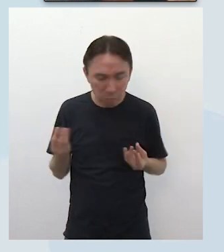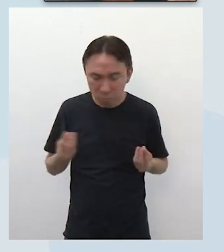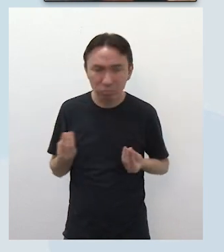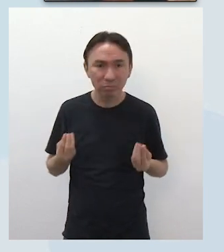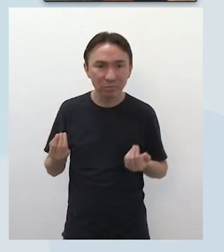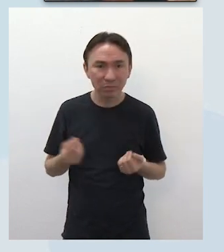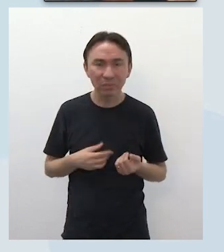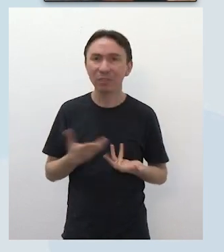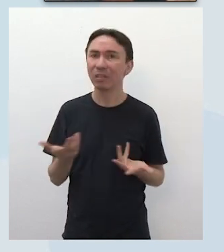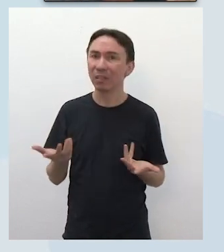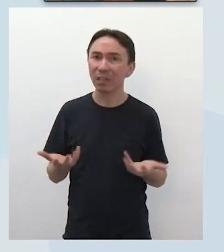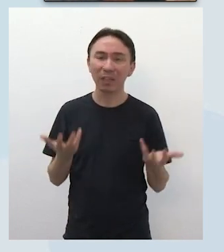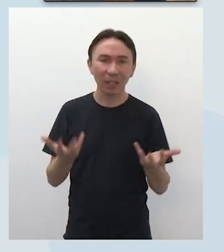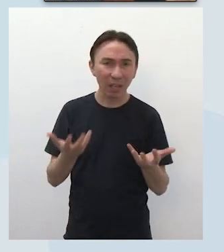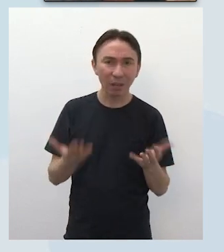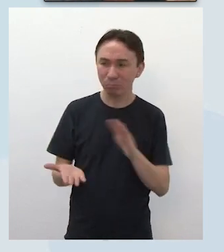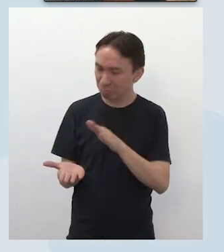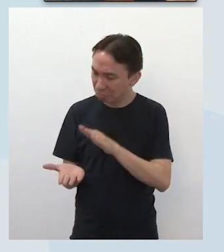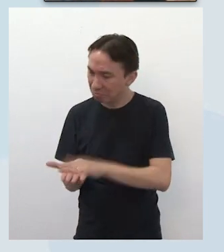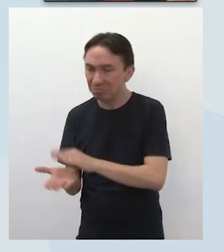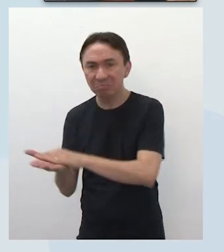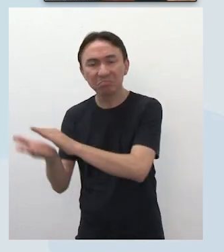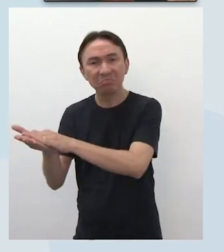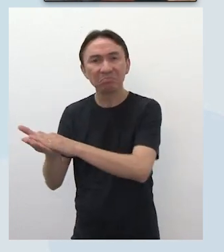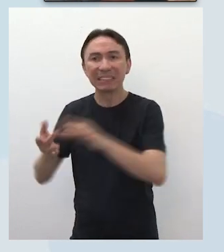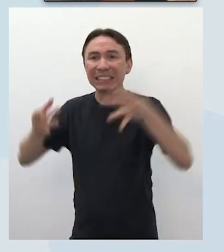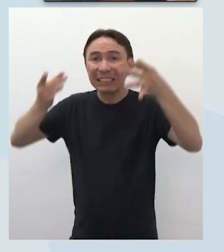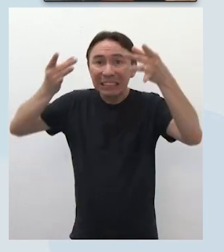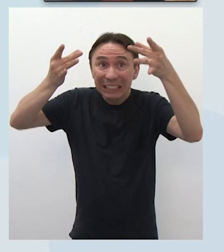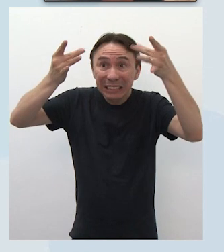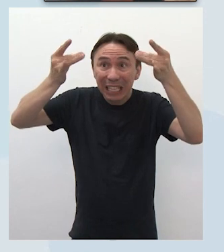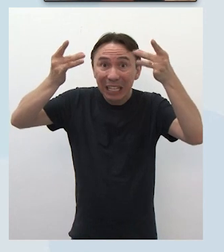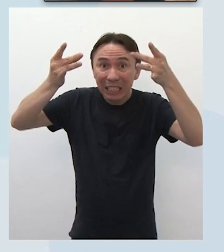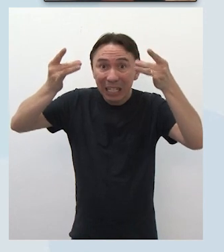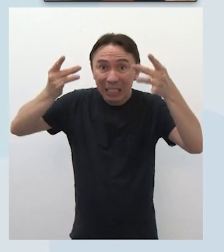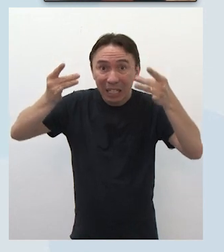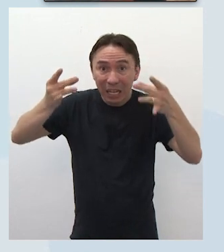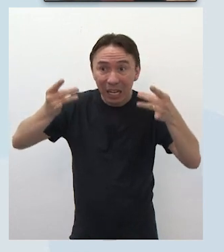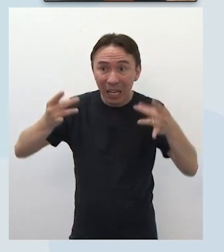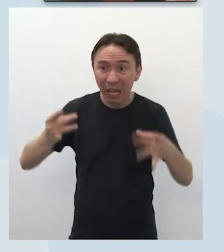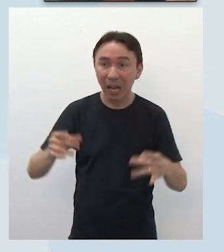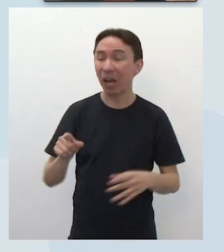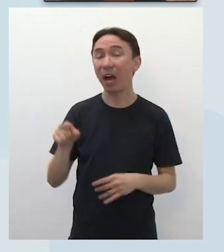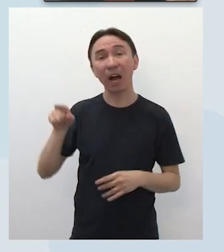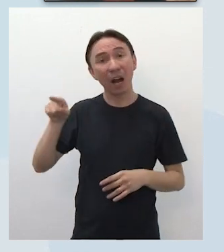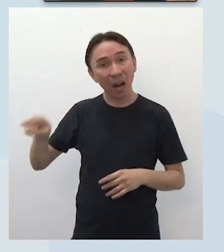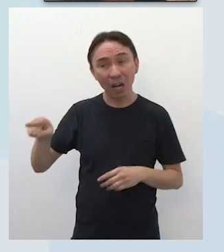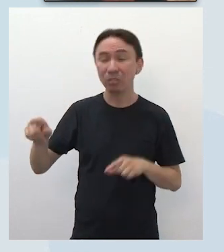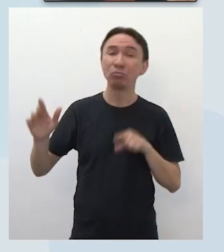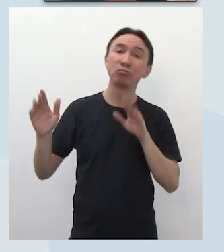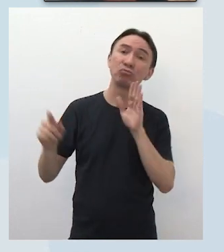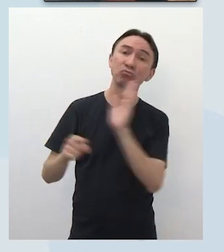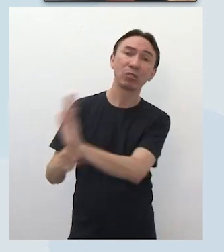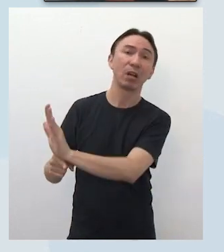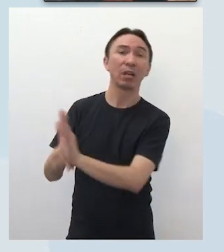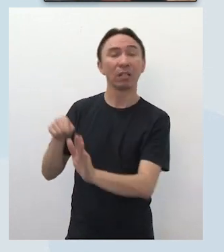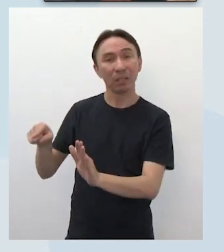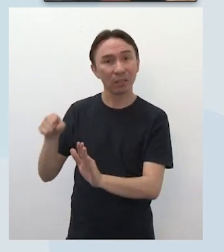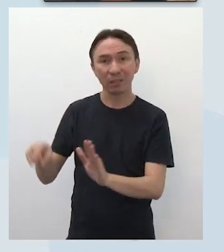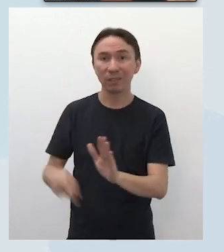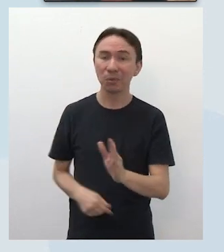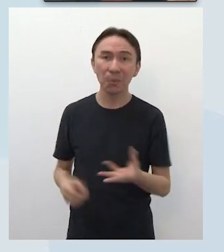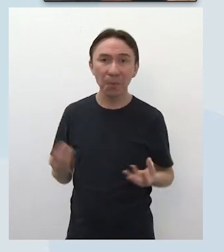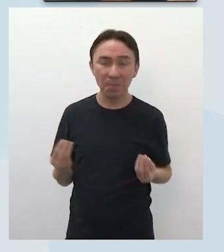um elogio descritivo, né? Que vai auxiliar o avanço do sujeito que recebe esse elogio?